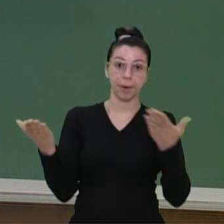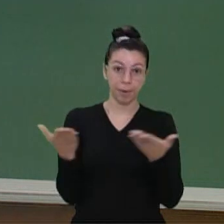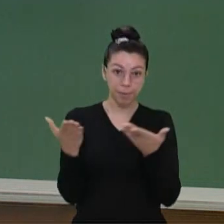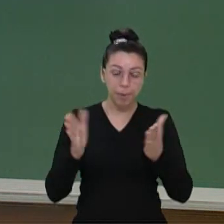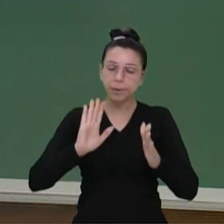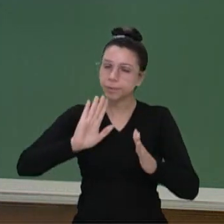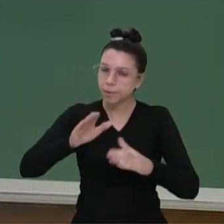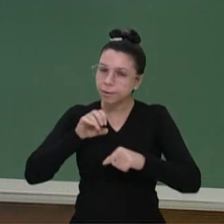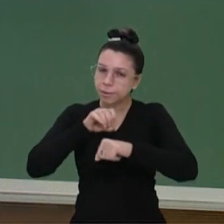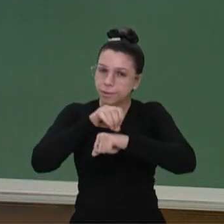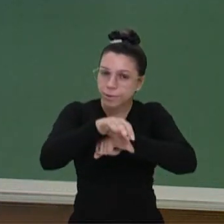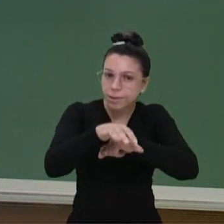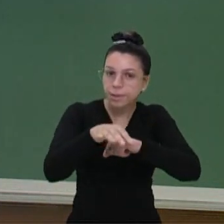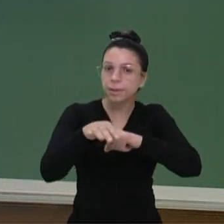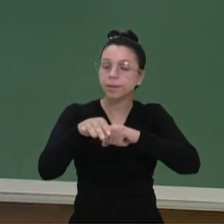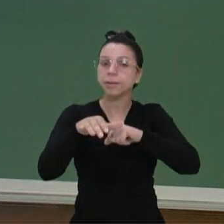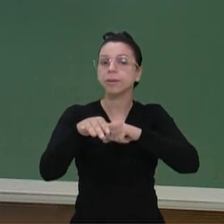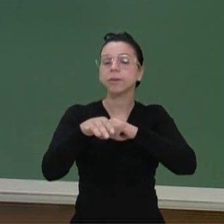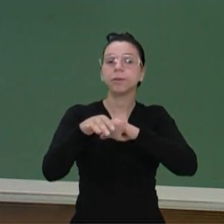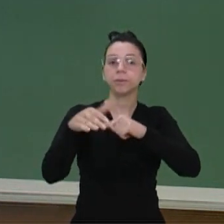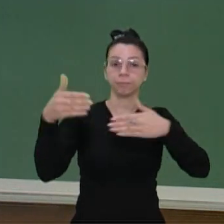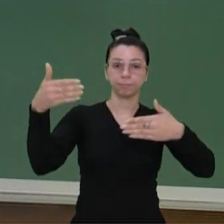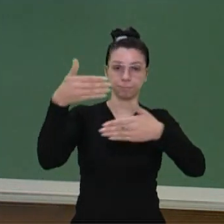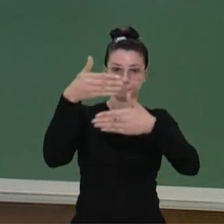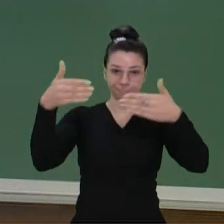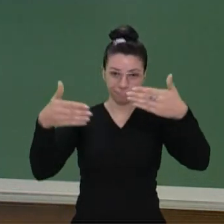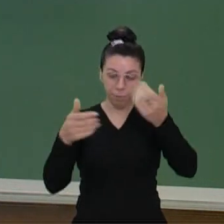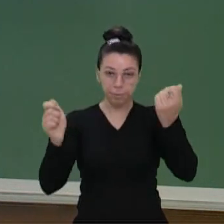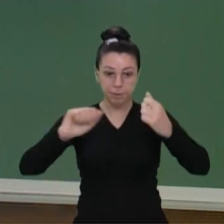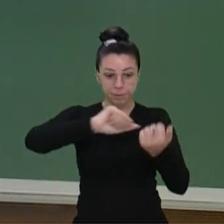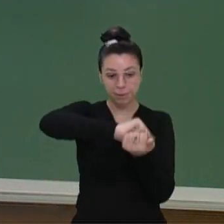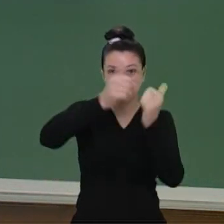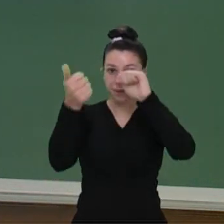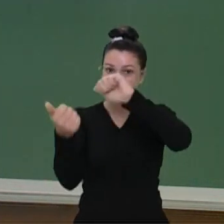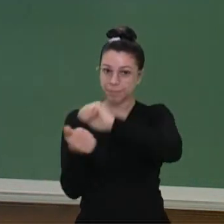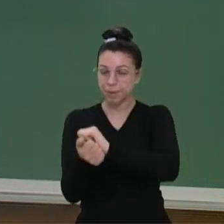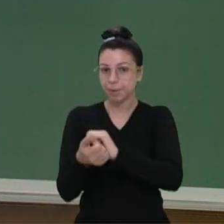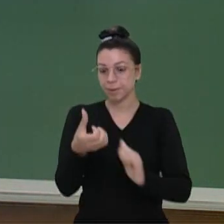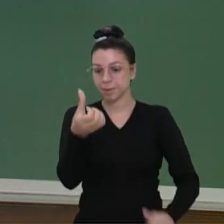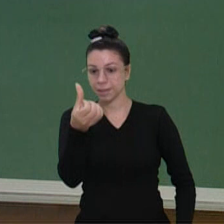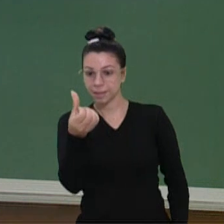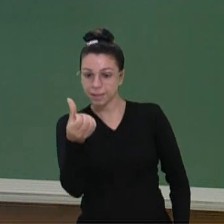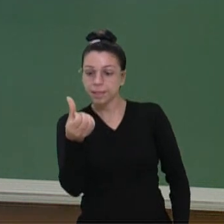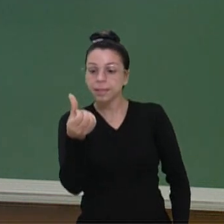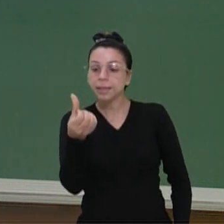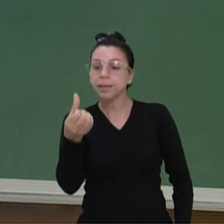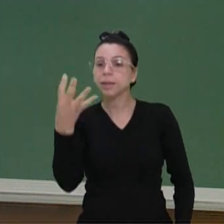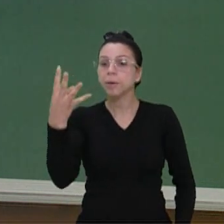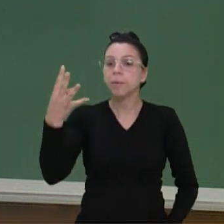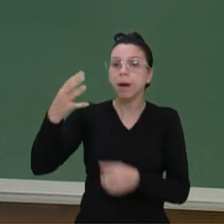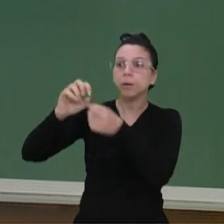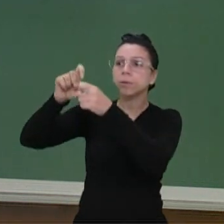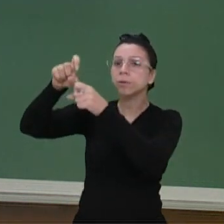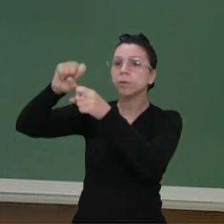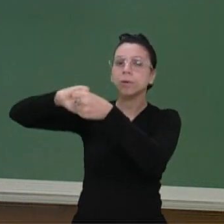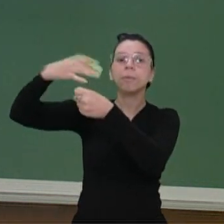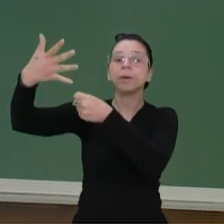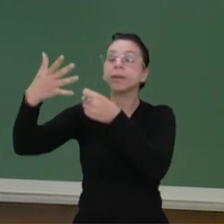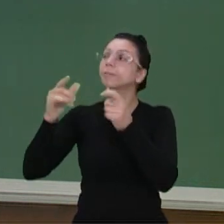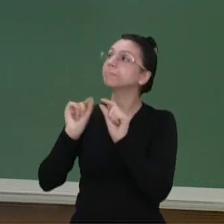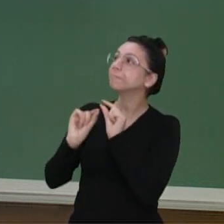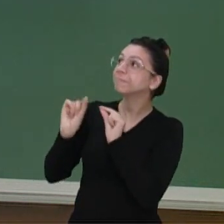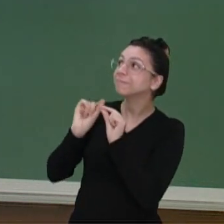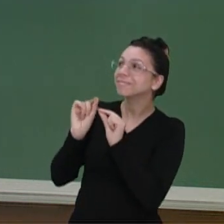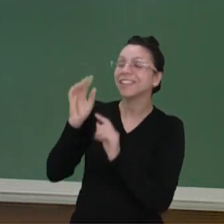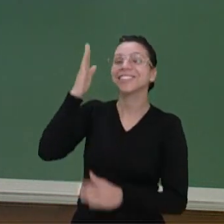pouco eu falei no quadro que a gente precisa transformar o 64 numa potência de base 2. Elaine, diz pra